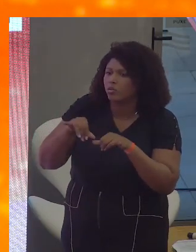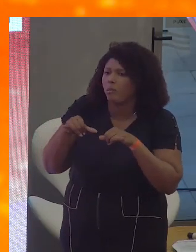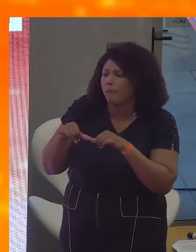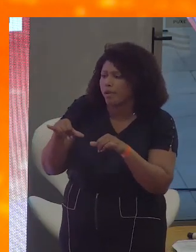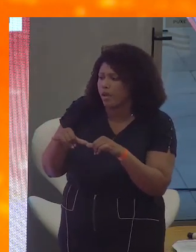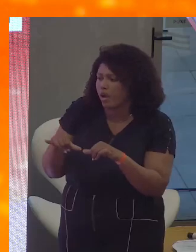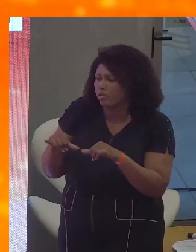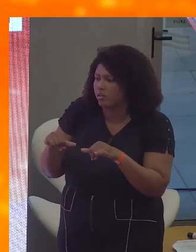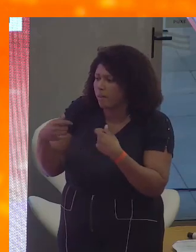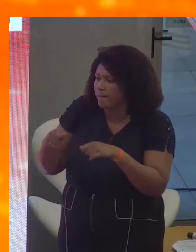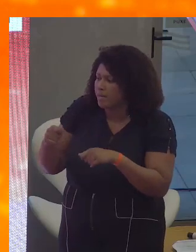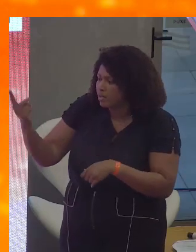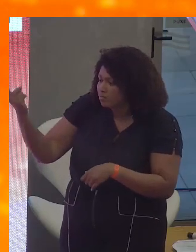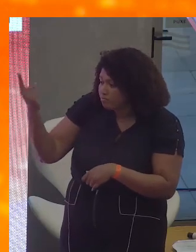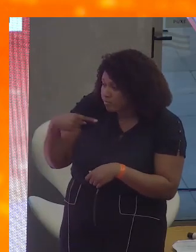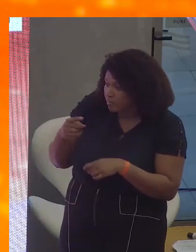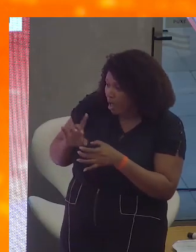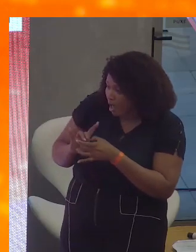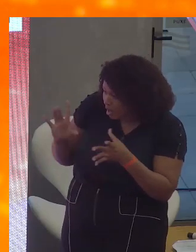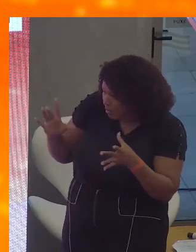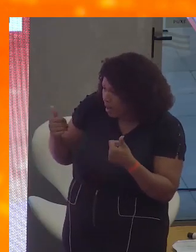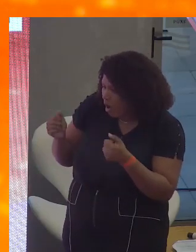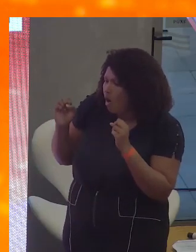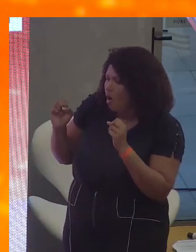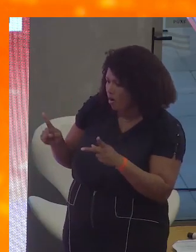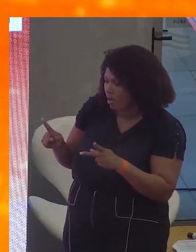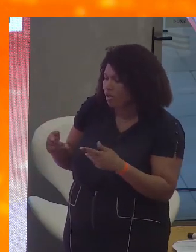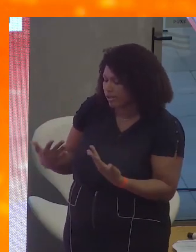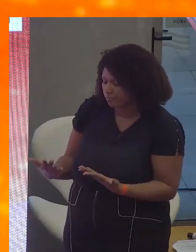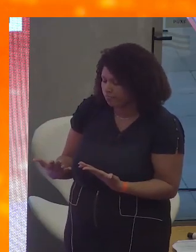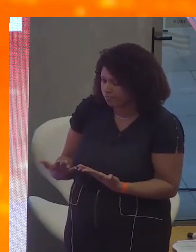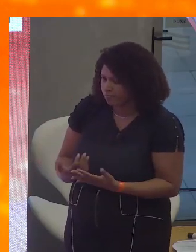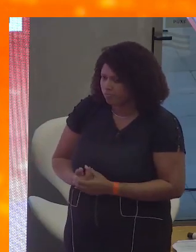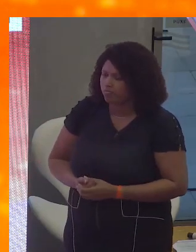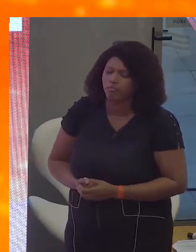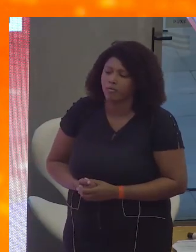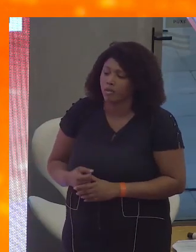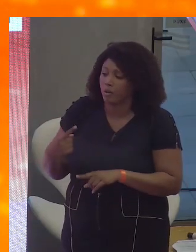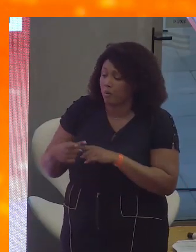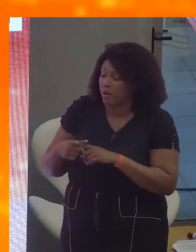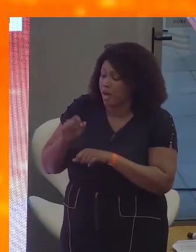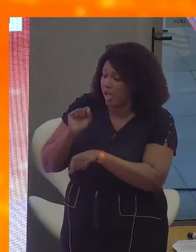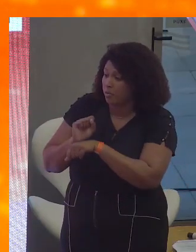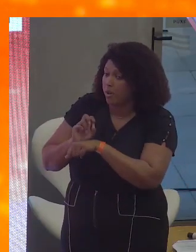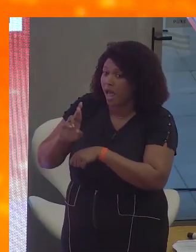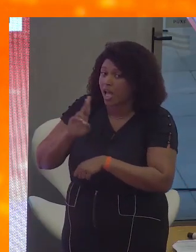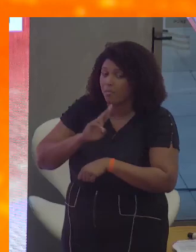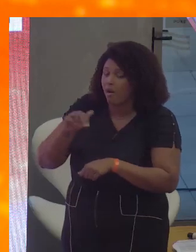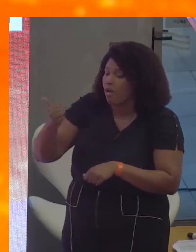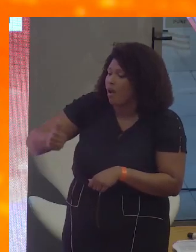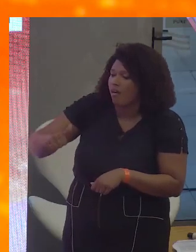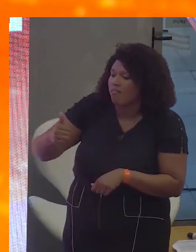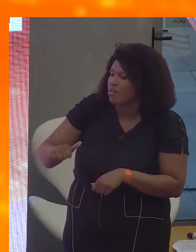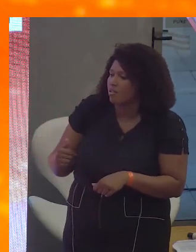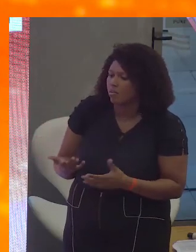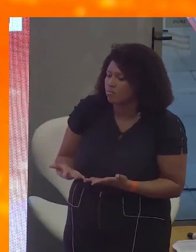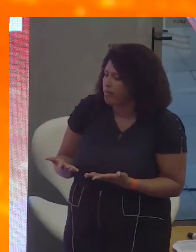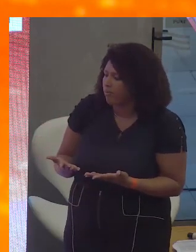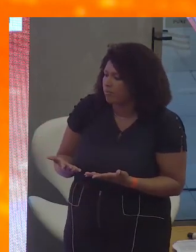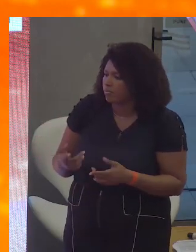venda. Simples assim, eu não preciso esperar, aguardar nem uma resposta de avaliação de